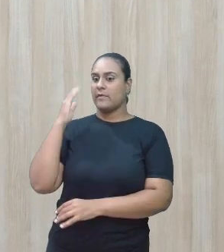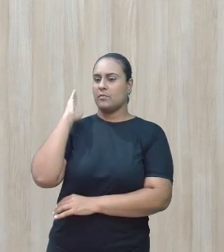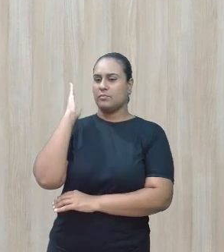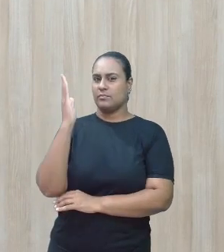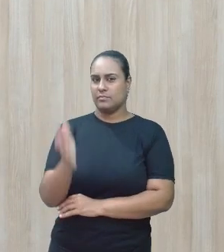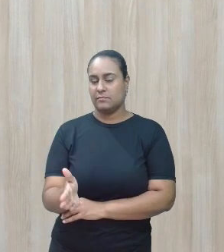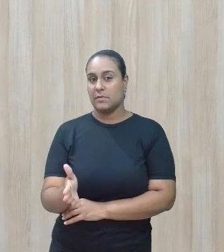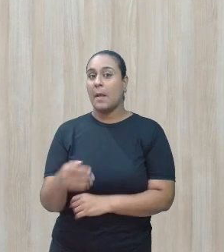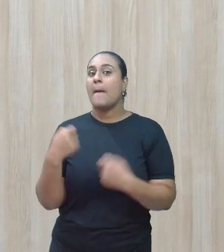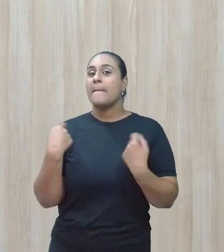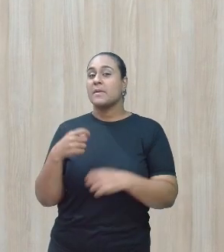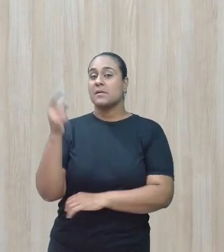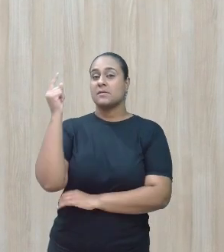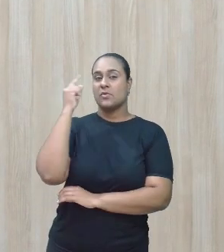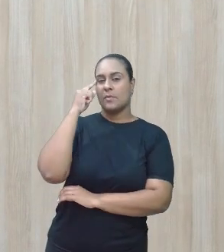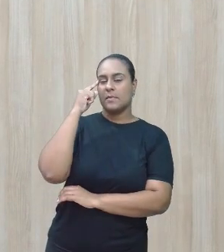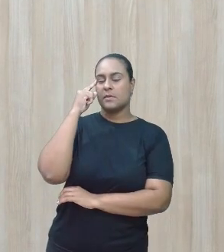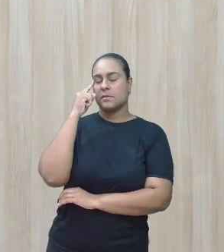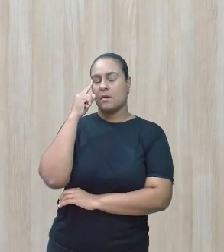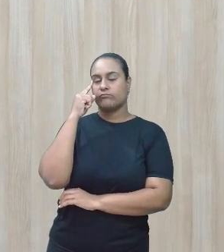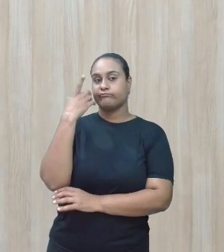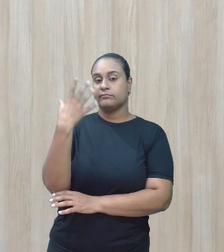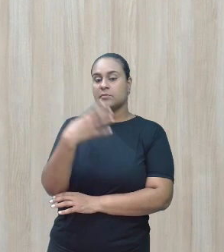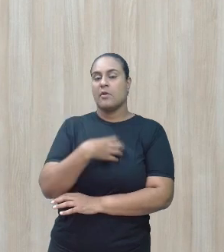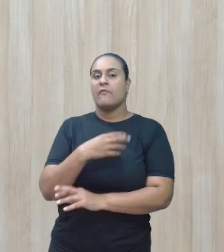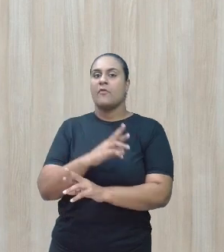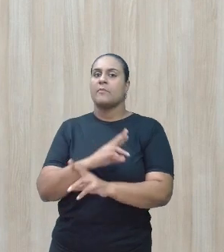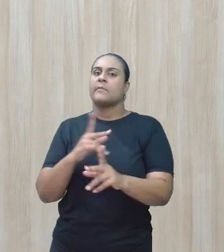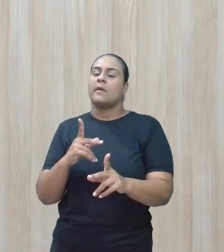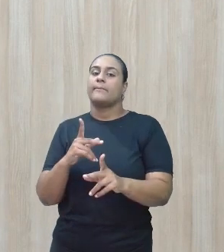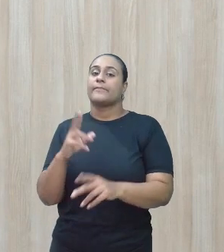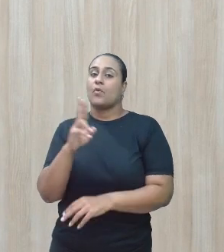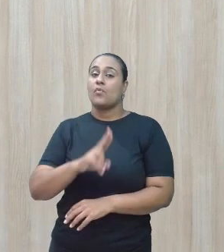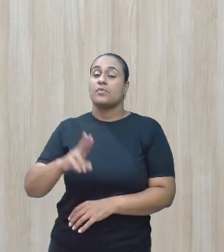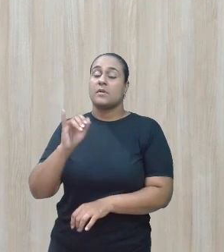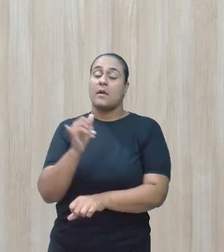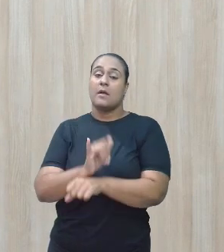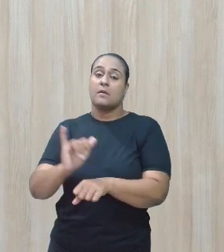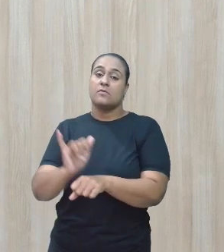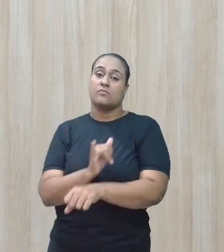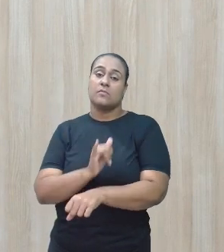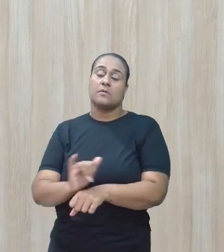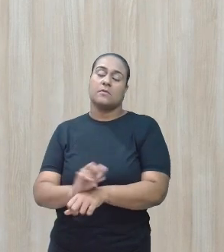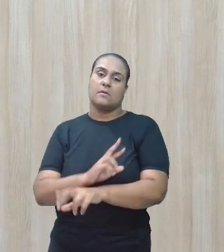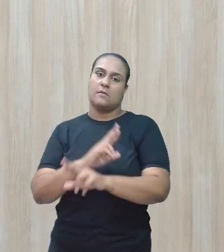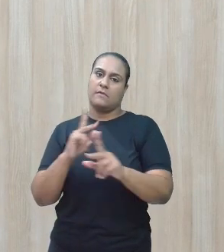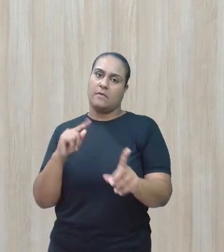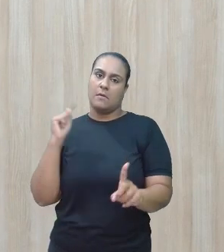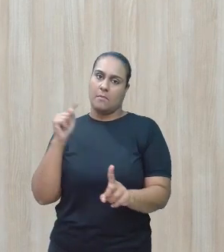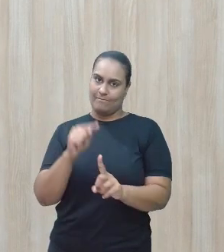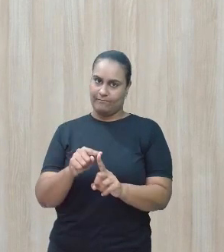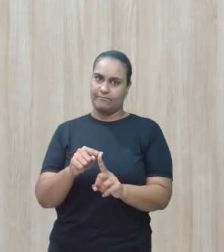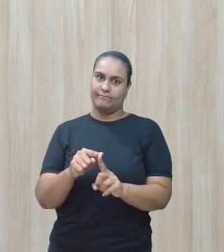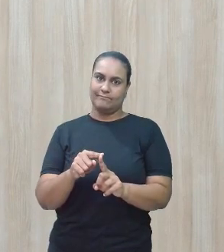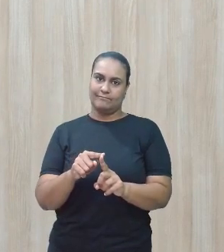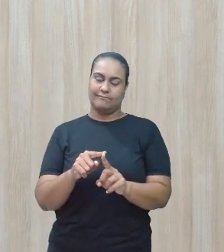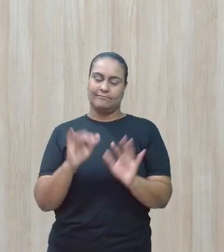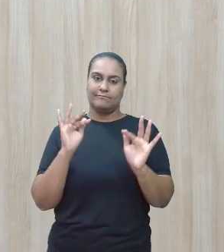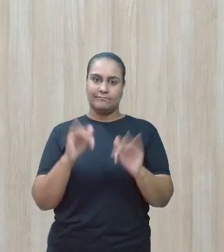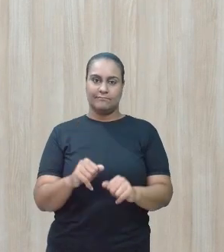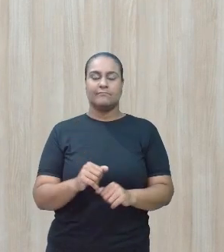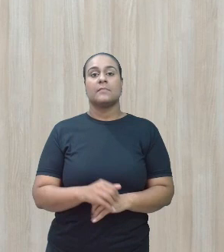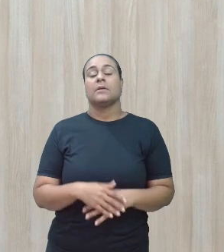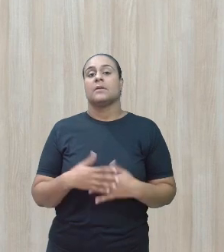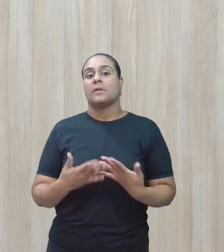vou ter que pensar de uma forma diferente, eu vou ter que usar outra maneira para chegar nesse objetivo, tá certo? Mas eu diria